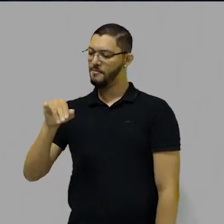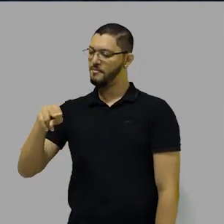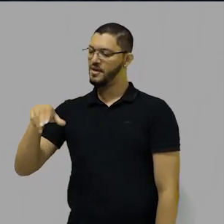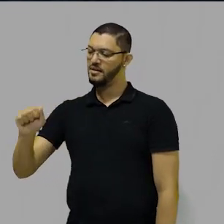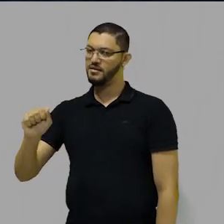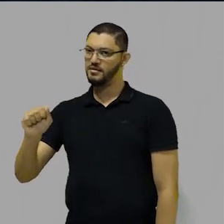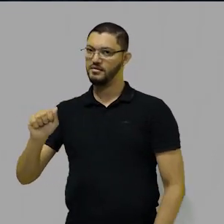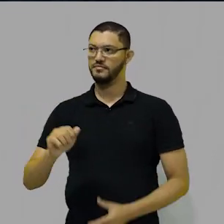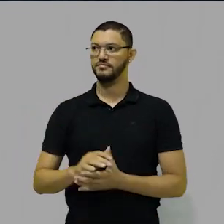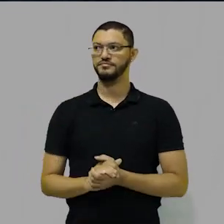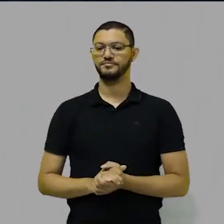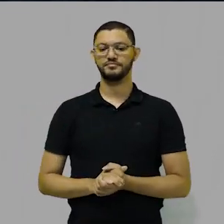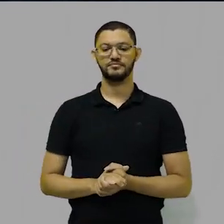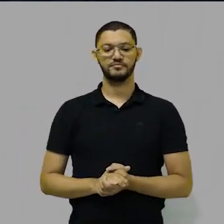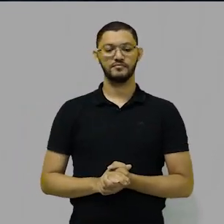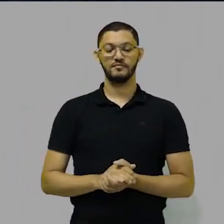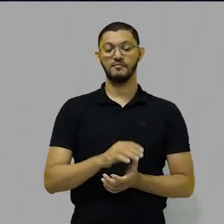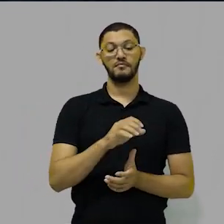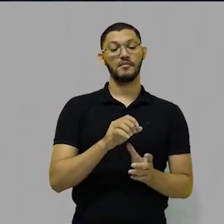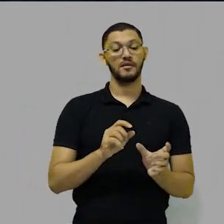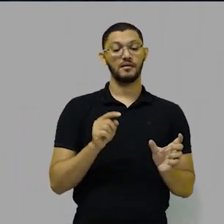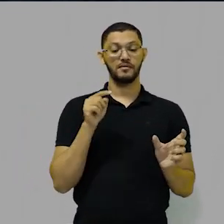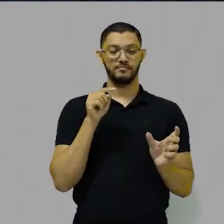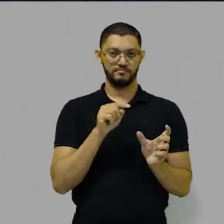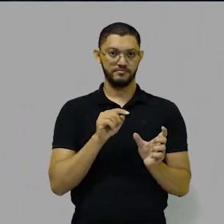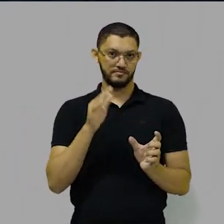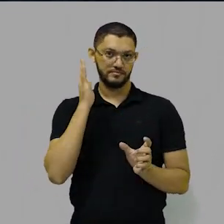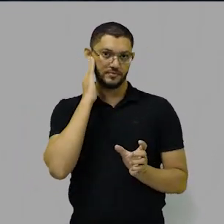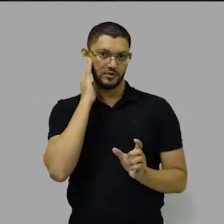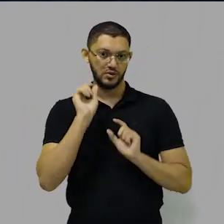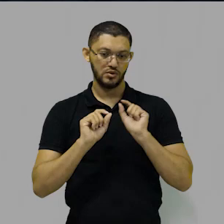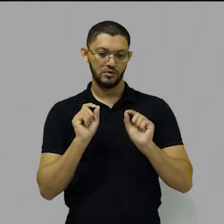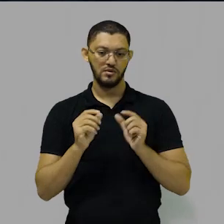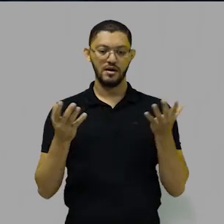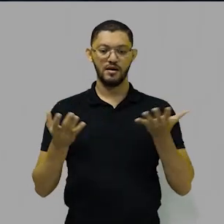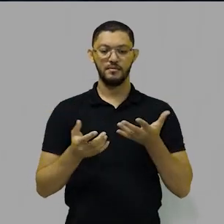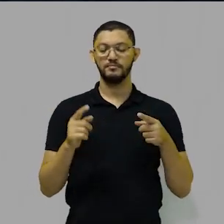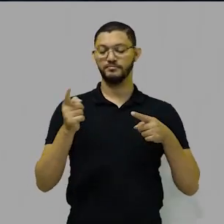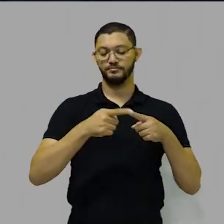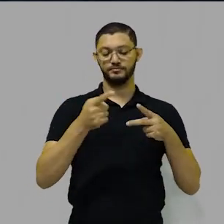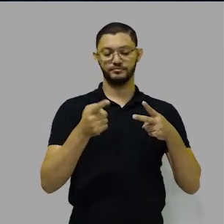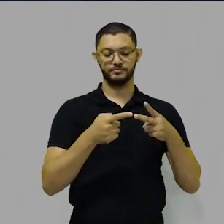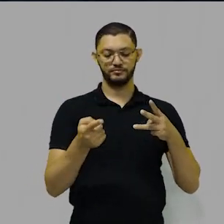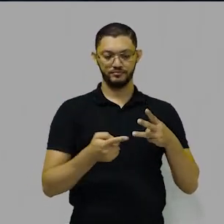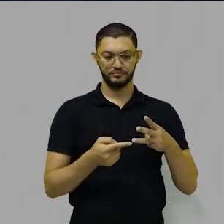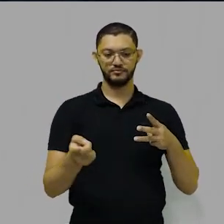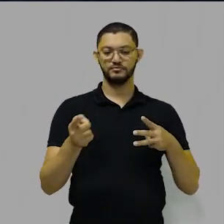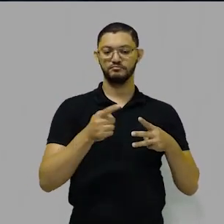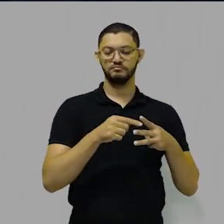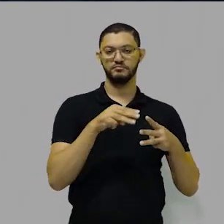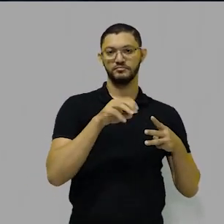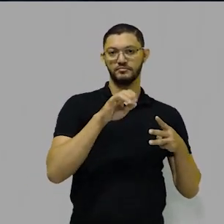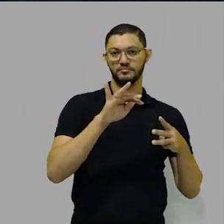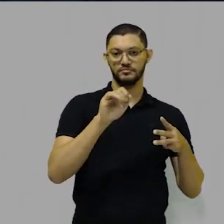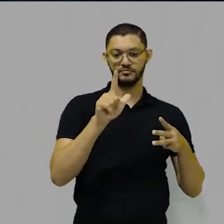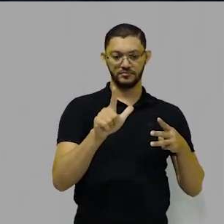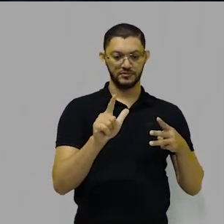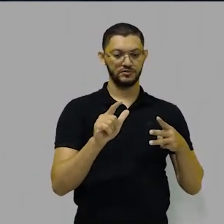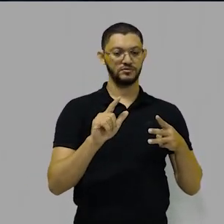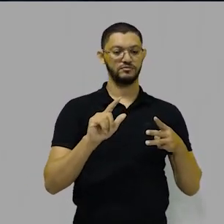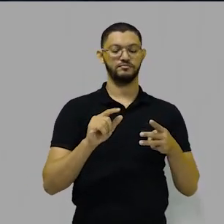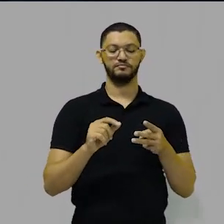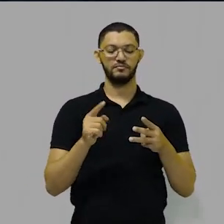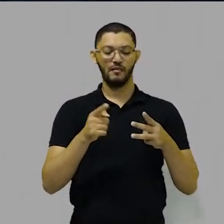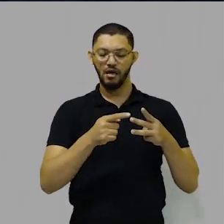Metilamina, etilamina, propilamina. Então, amina primária, nome do radical mais amina.